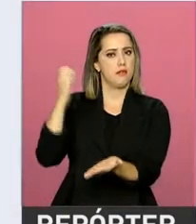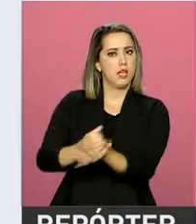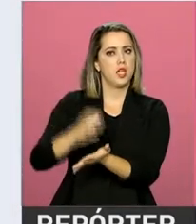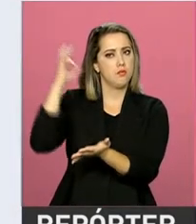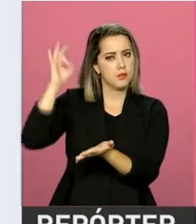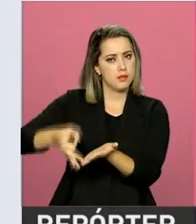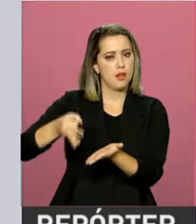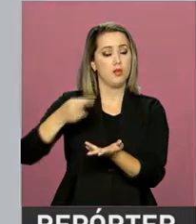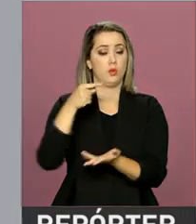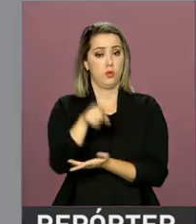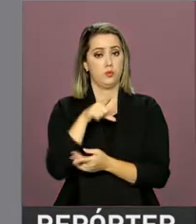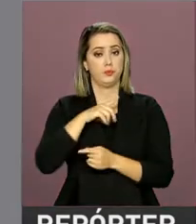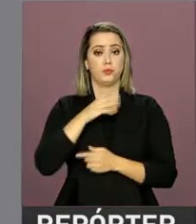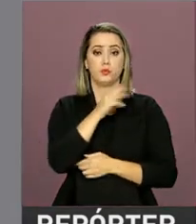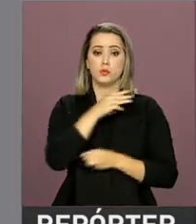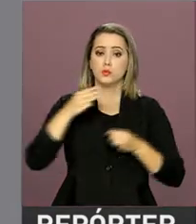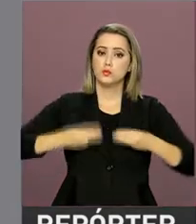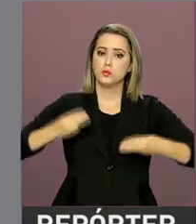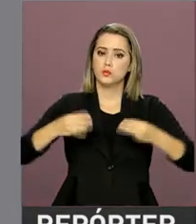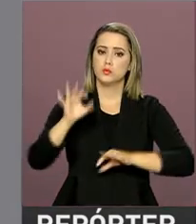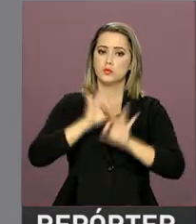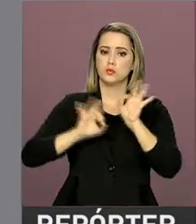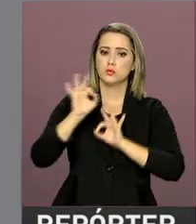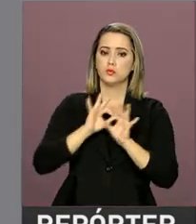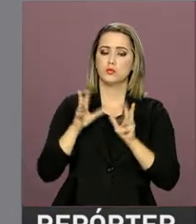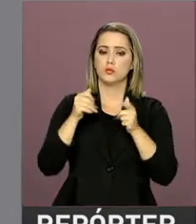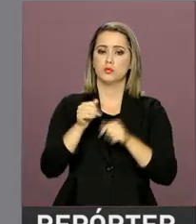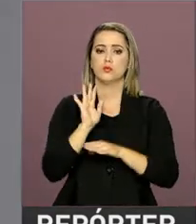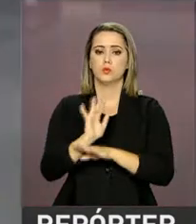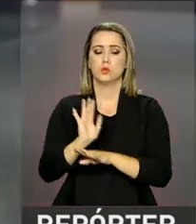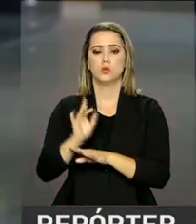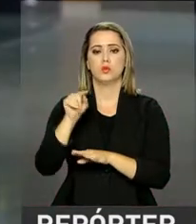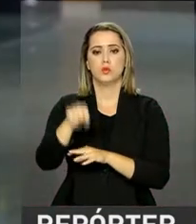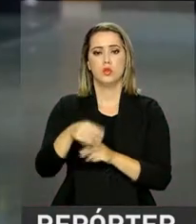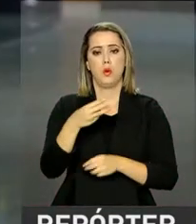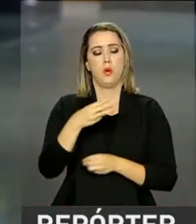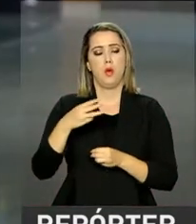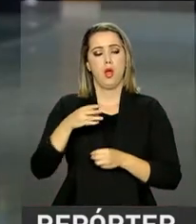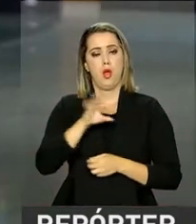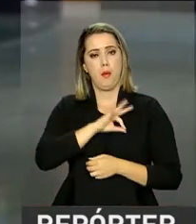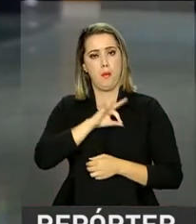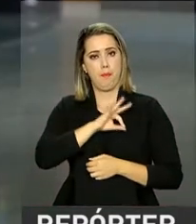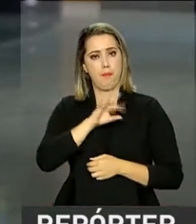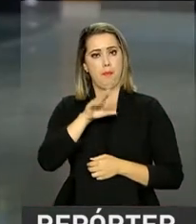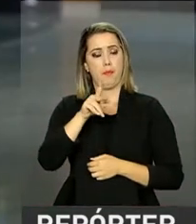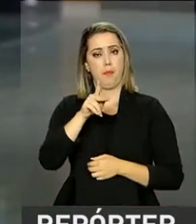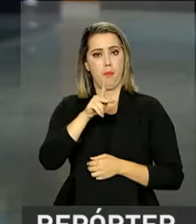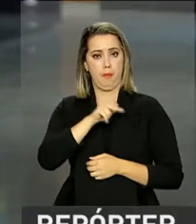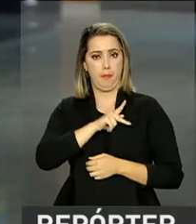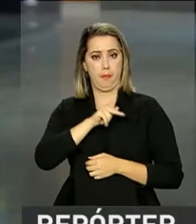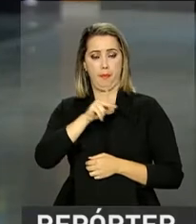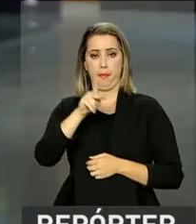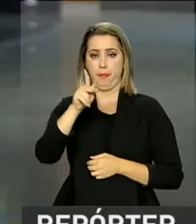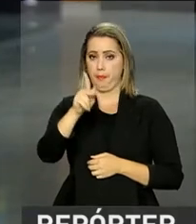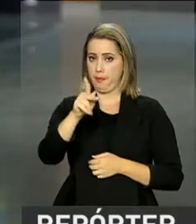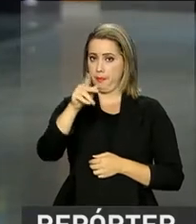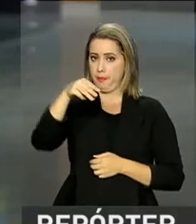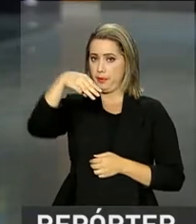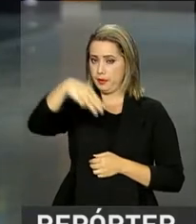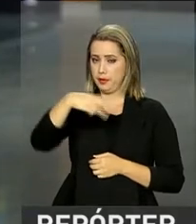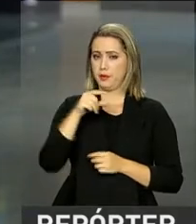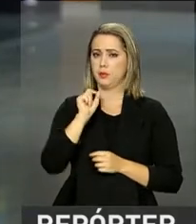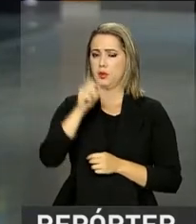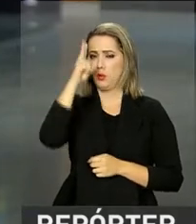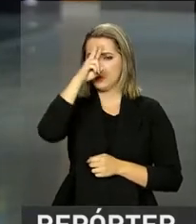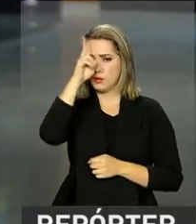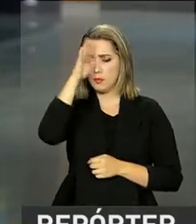comprovado. Segundo Maggi, o ministério acompanha e dá todo o suporte à Polícia Federal nas operações. Relembrando, então, o caso, a Polícia